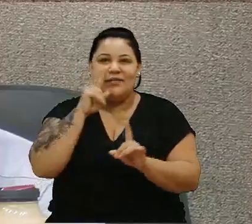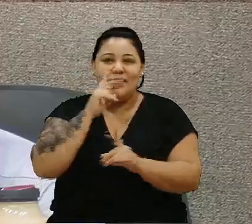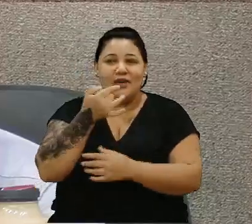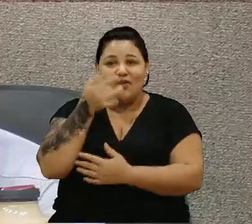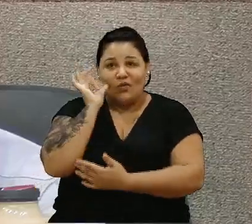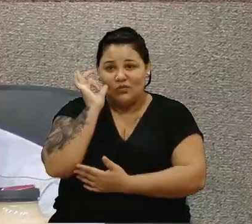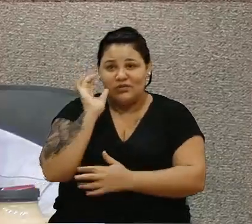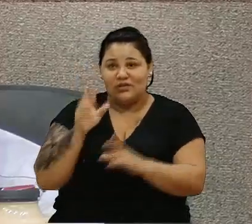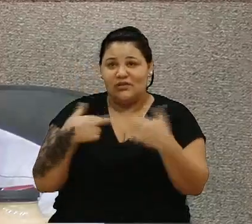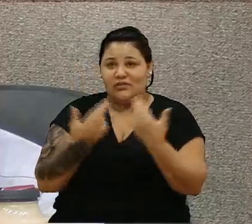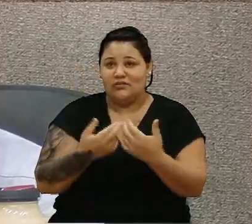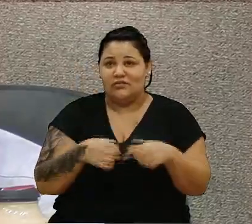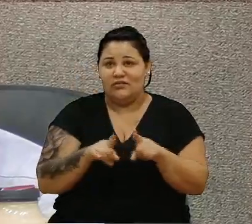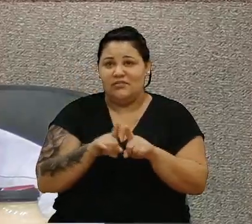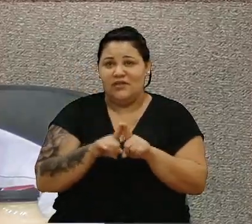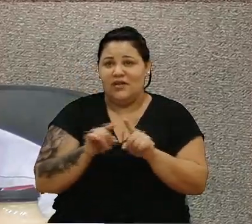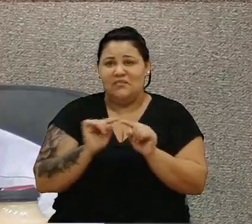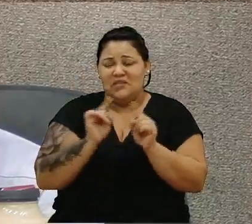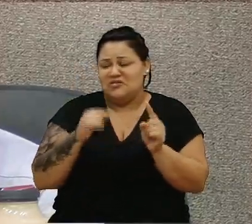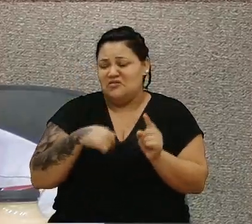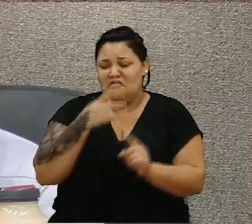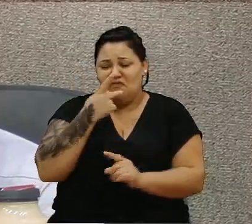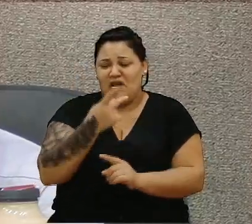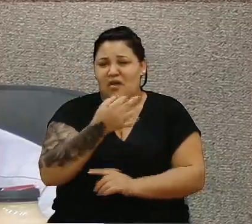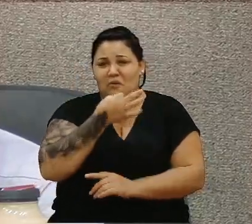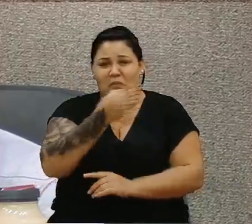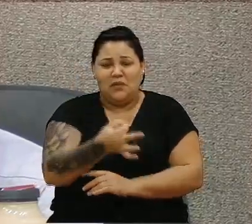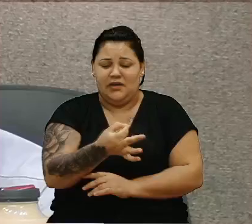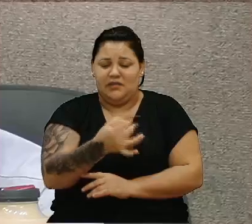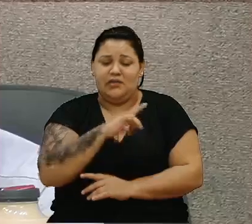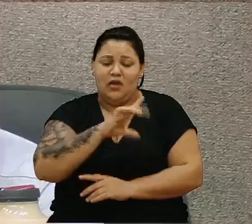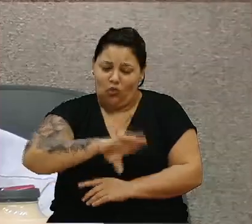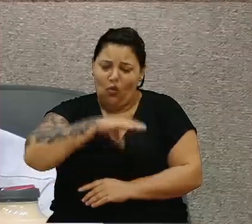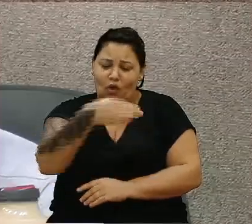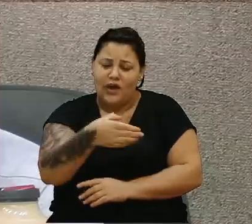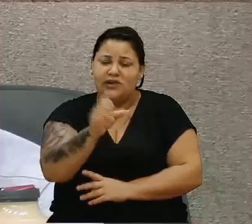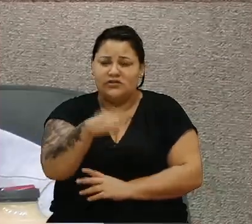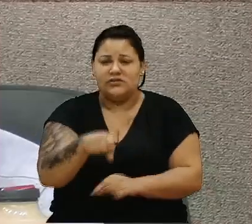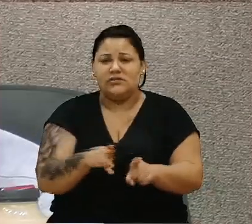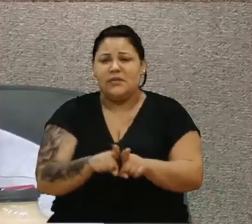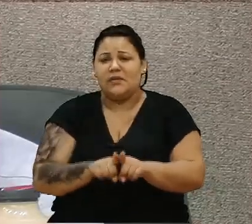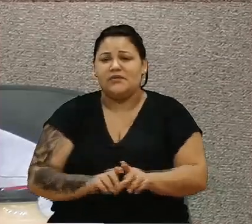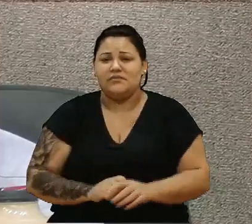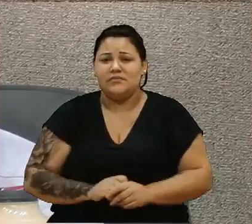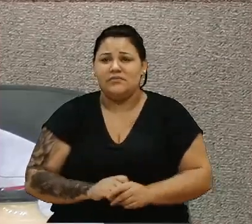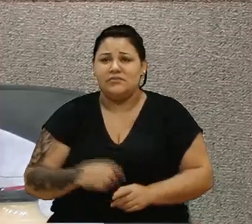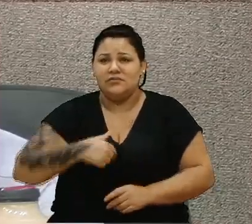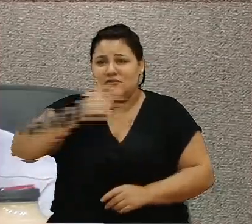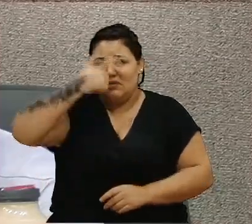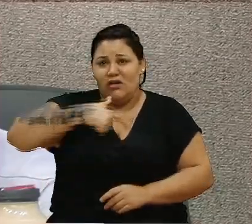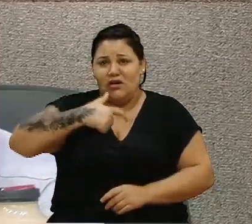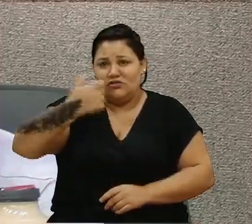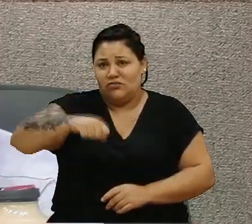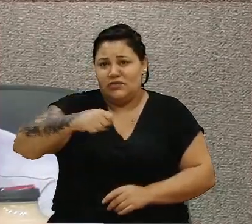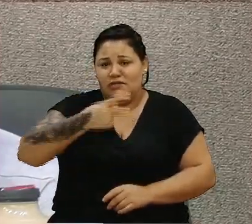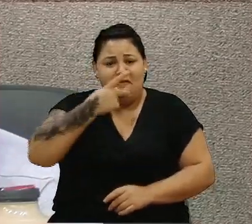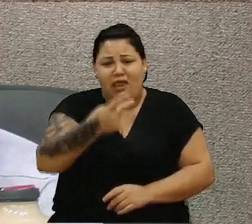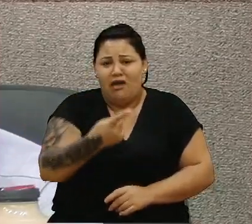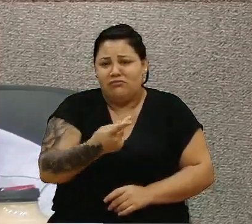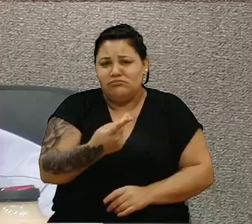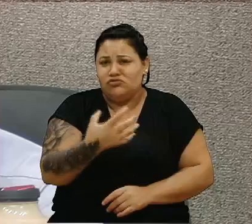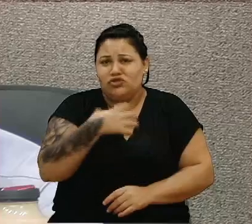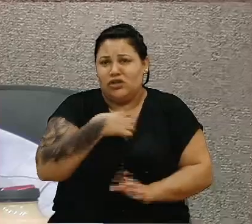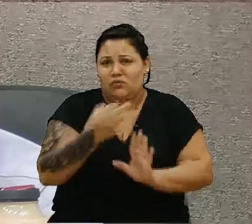sessão. Mas eu não me furto de me manifestar naquilo que eu acredito. Eu tenho coragem. E acho que aqui cada um tem que manifestar da forma